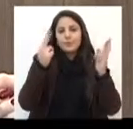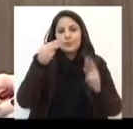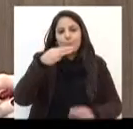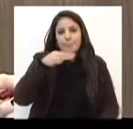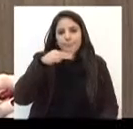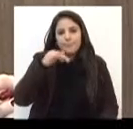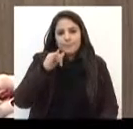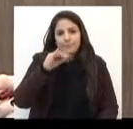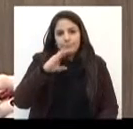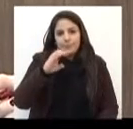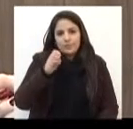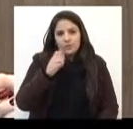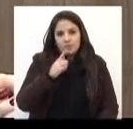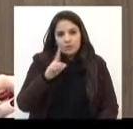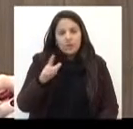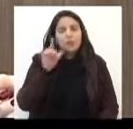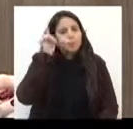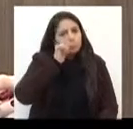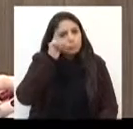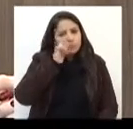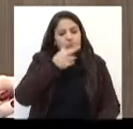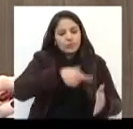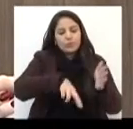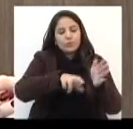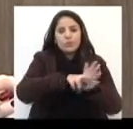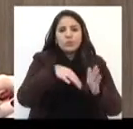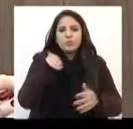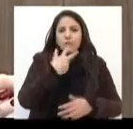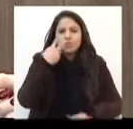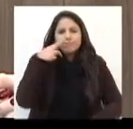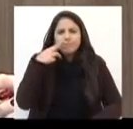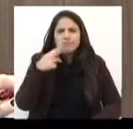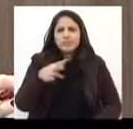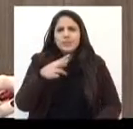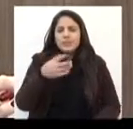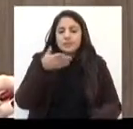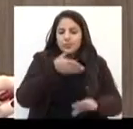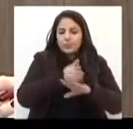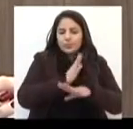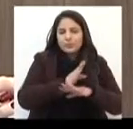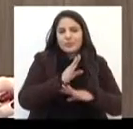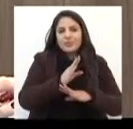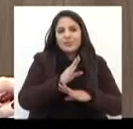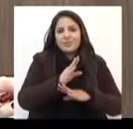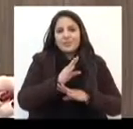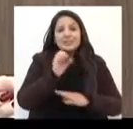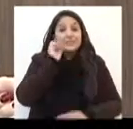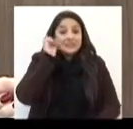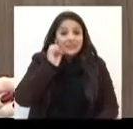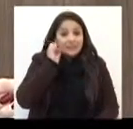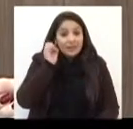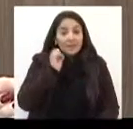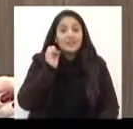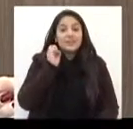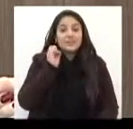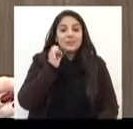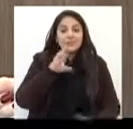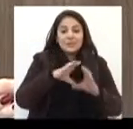Michel Temer consiga resgatar isso. A gente vê que as aprovações no Senado e na Câmara Federal já